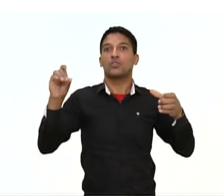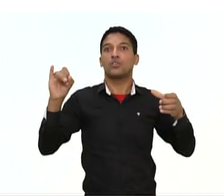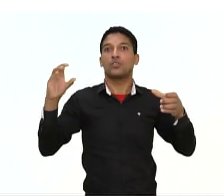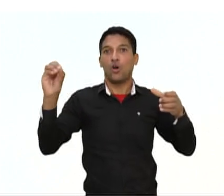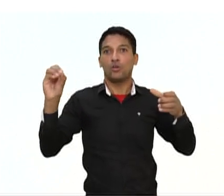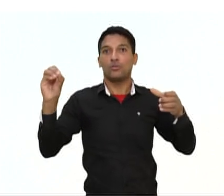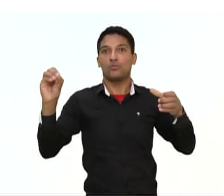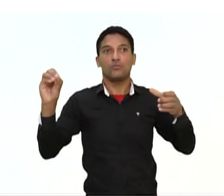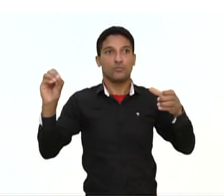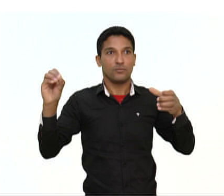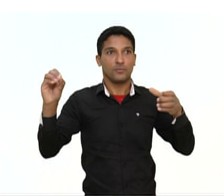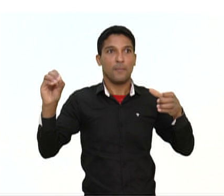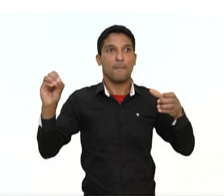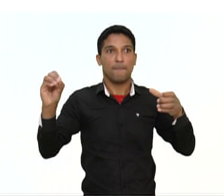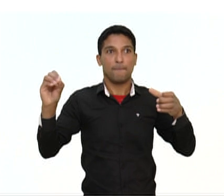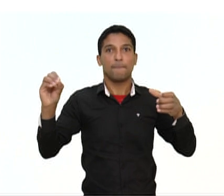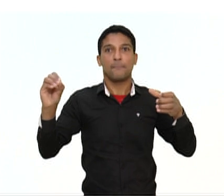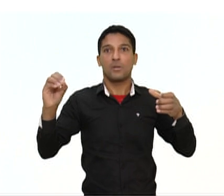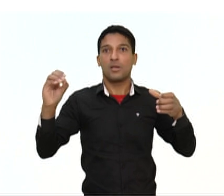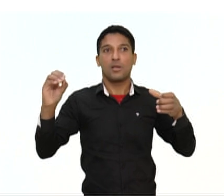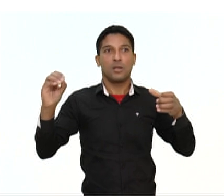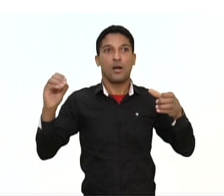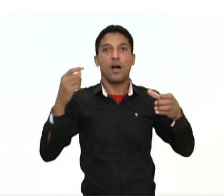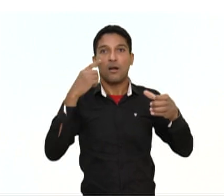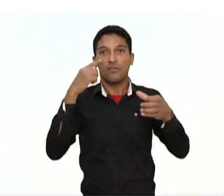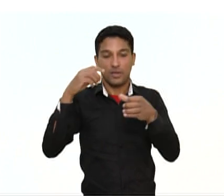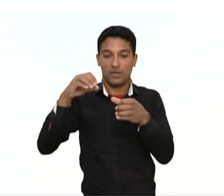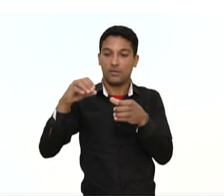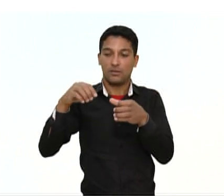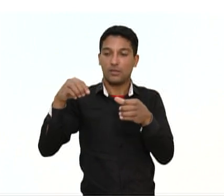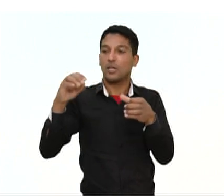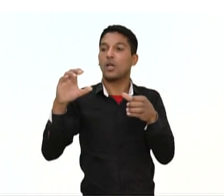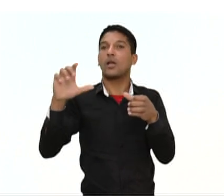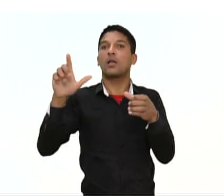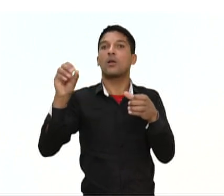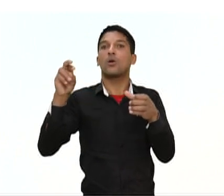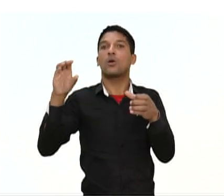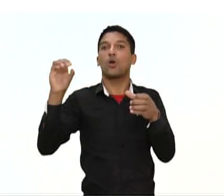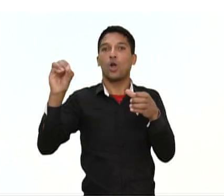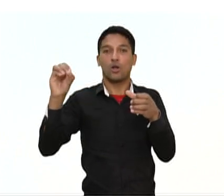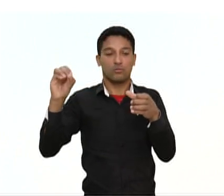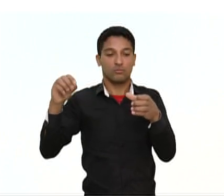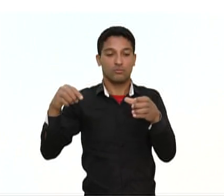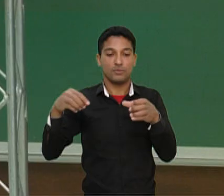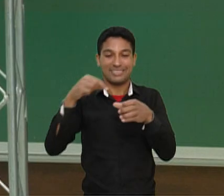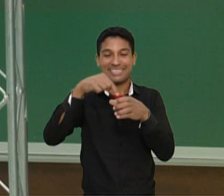sal, né, quando eu adicionei a água, ele se separou, né? Se